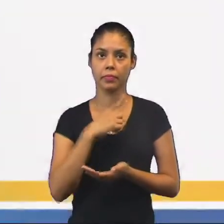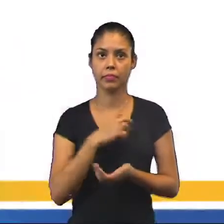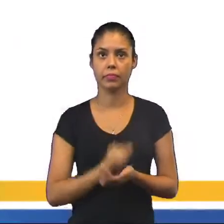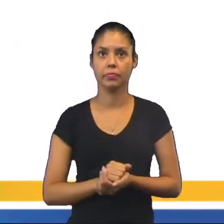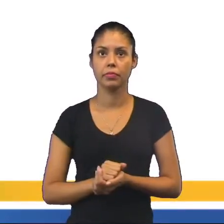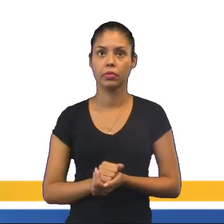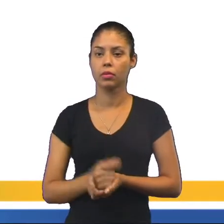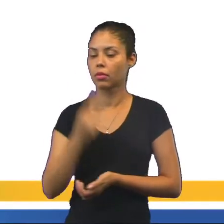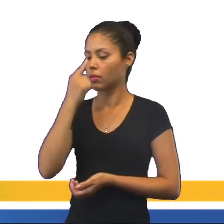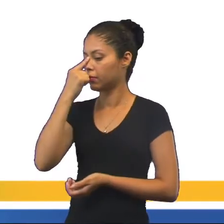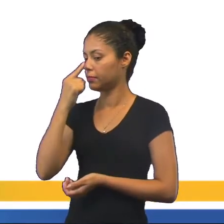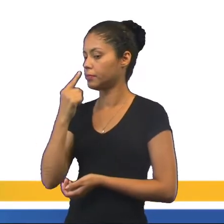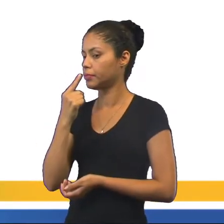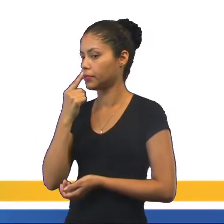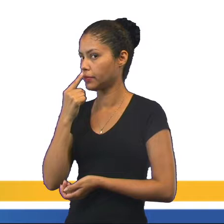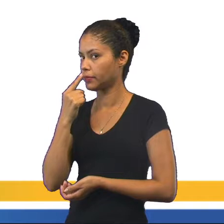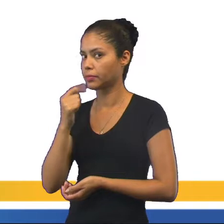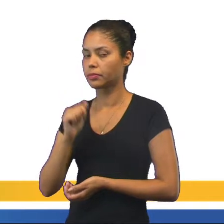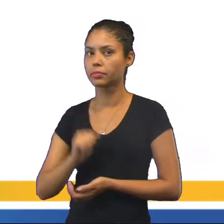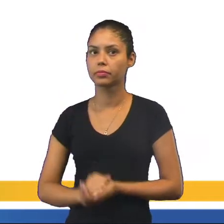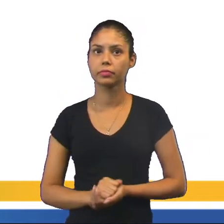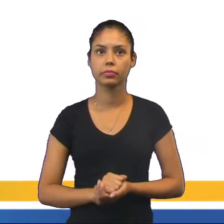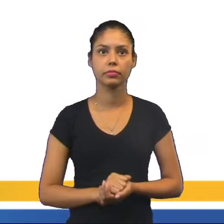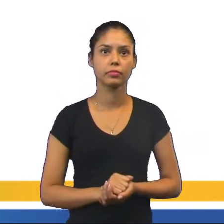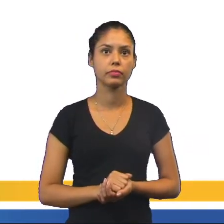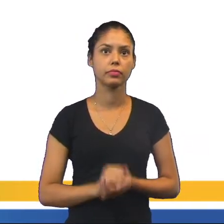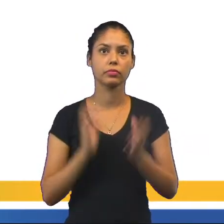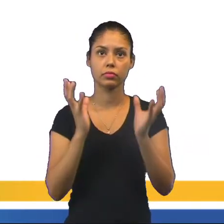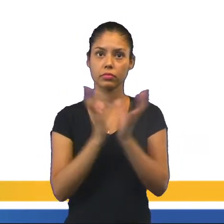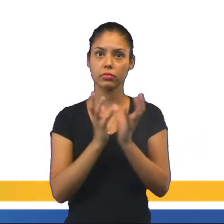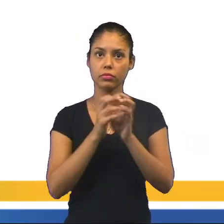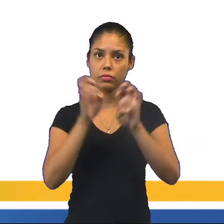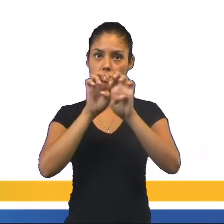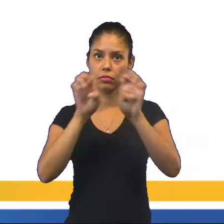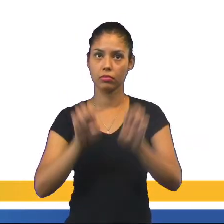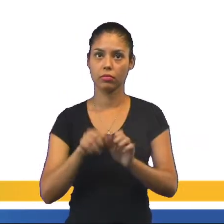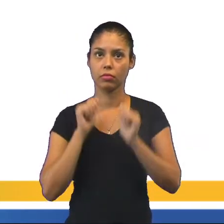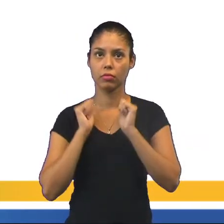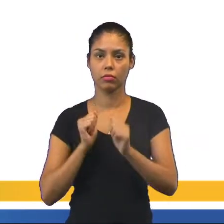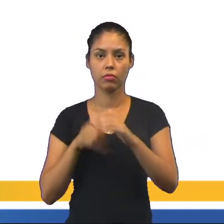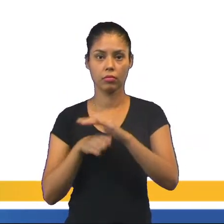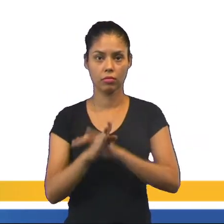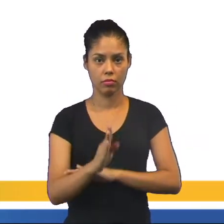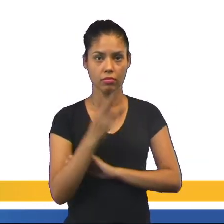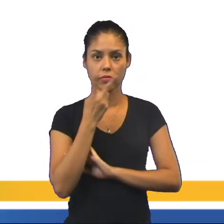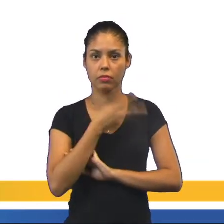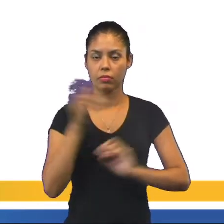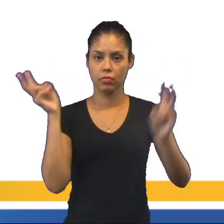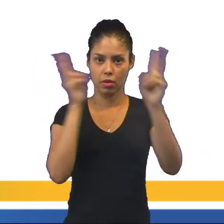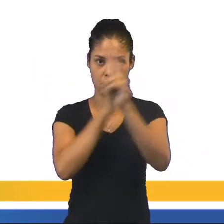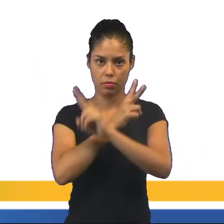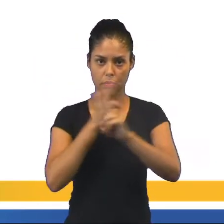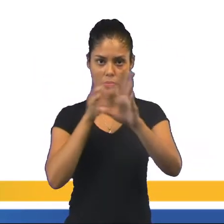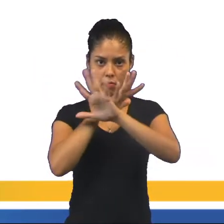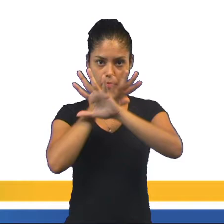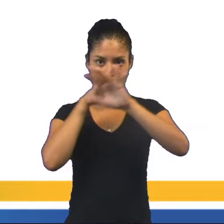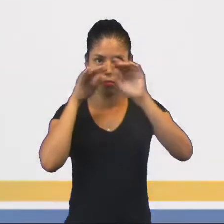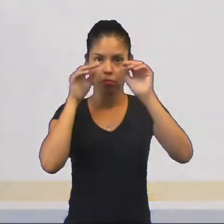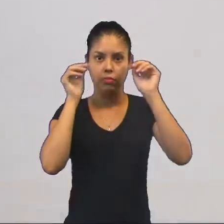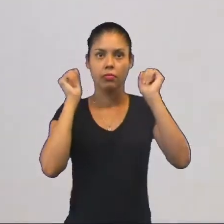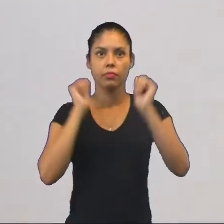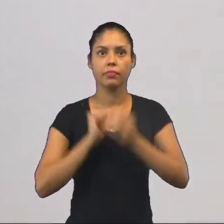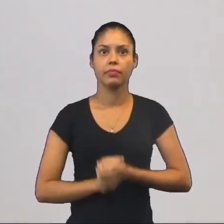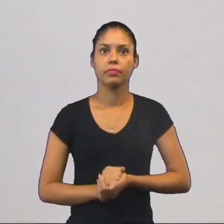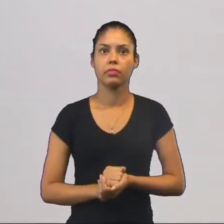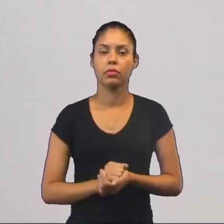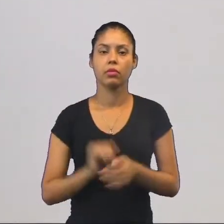né, as vias aéreas, que se refere ao conjunto de estruturas que permitem a passagem do ar,